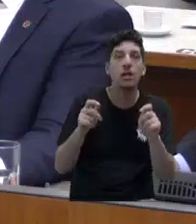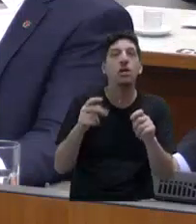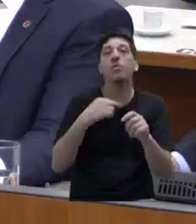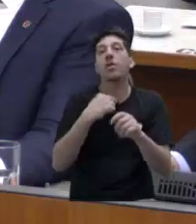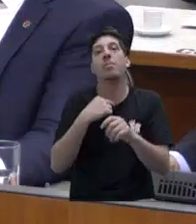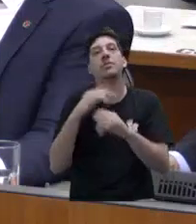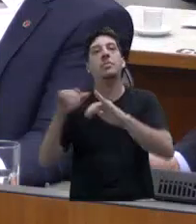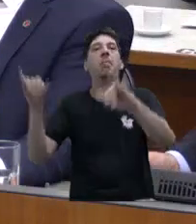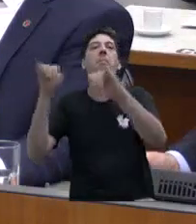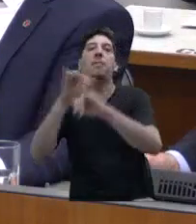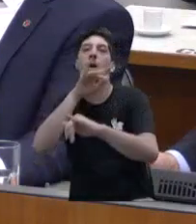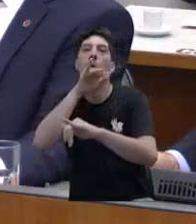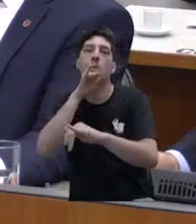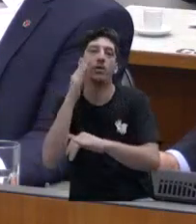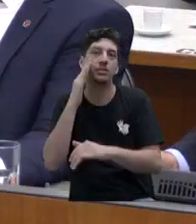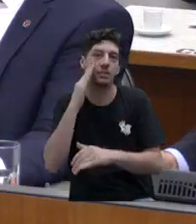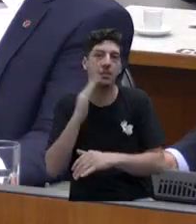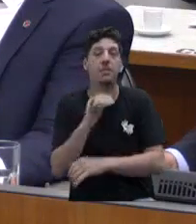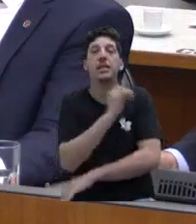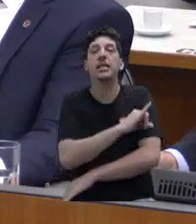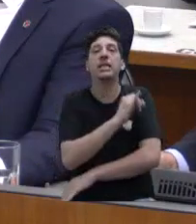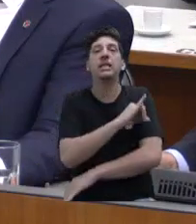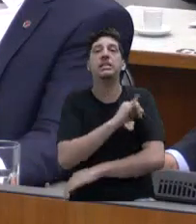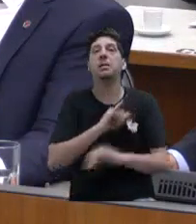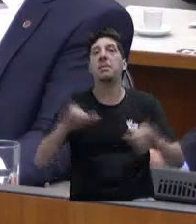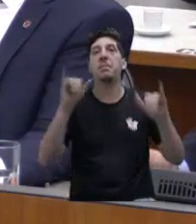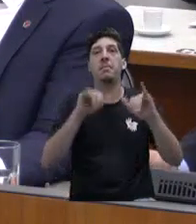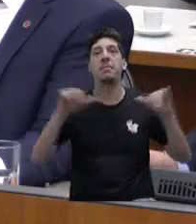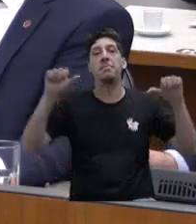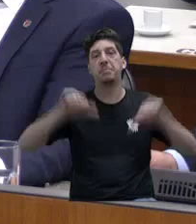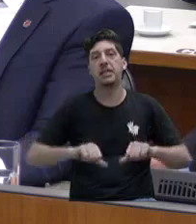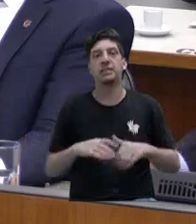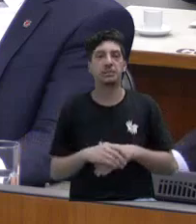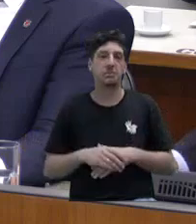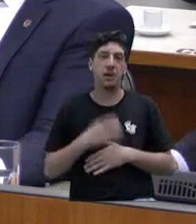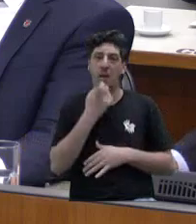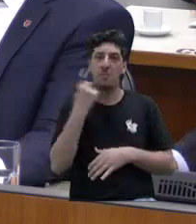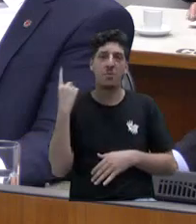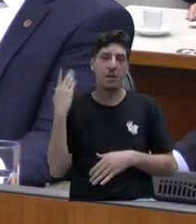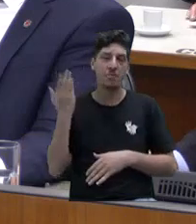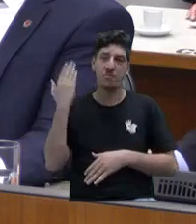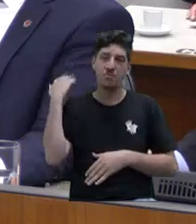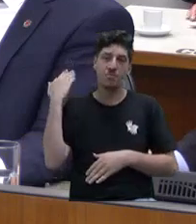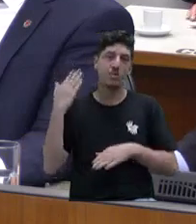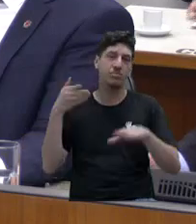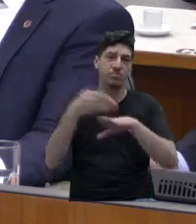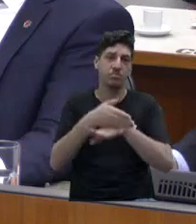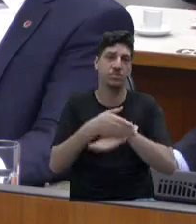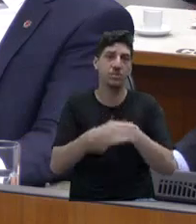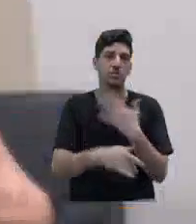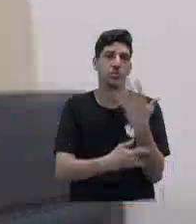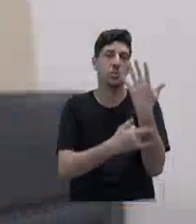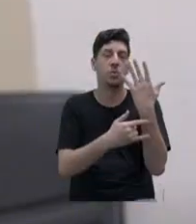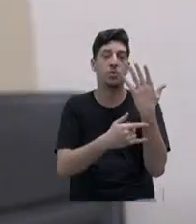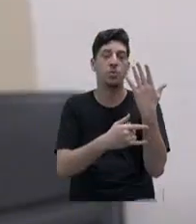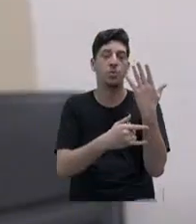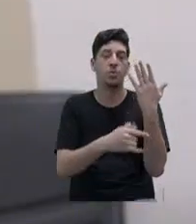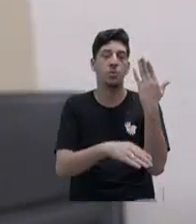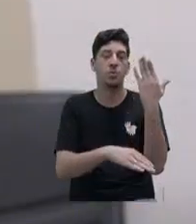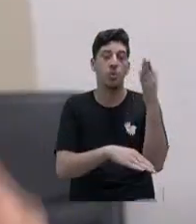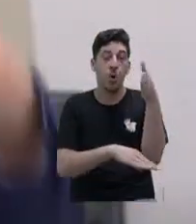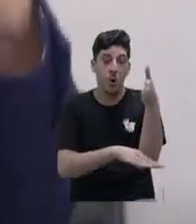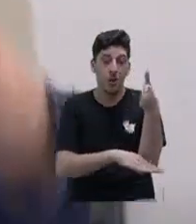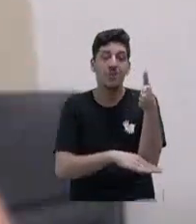é um exemplo disso. O Rio de Janeiro faz uma propaganda péssima. Uma vez eu estava no Rio de Janeiro, num hotel de manhã, e eu estava trabalhando